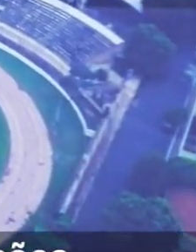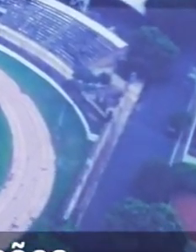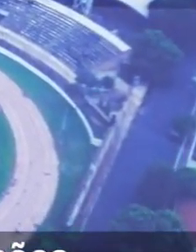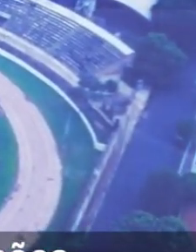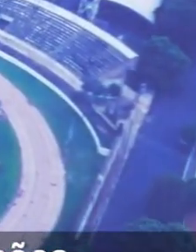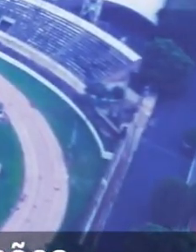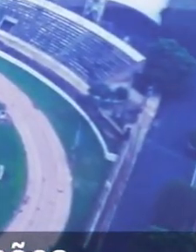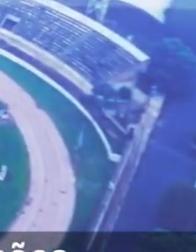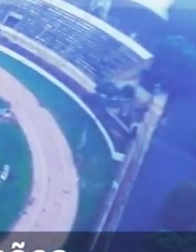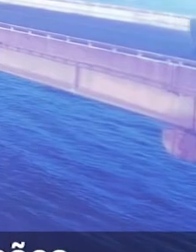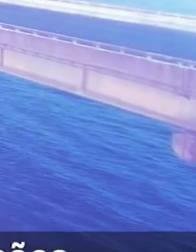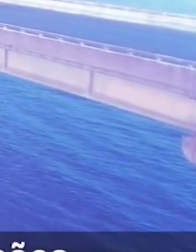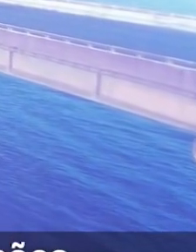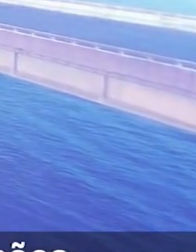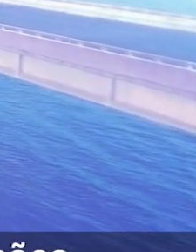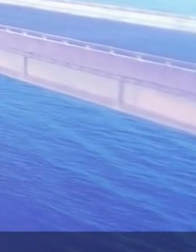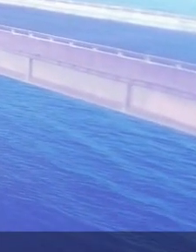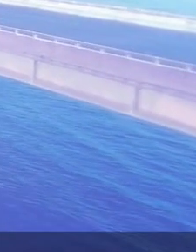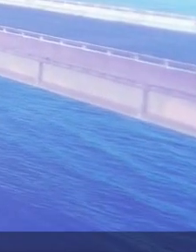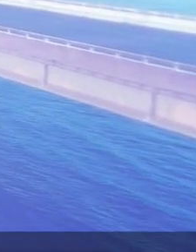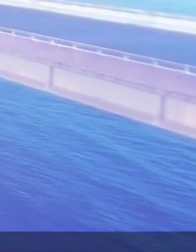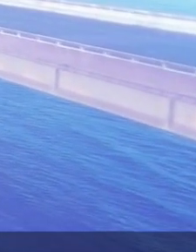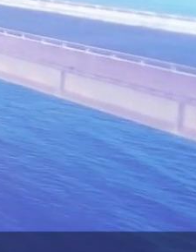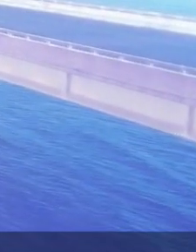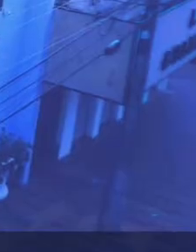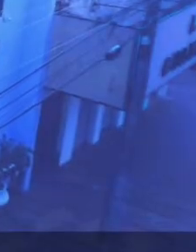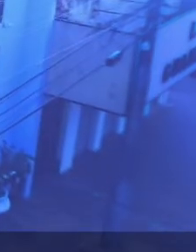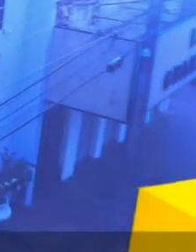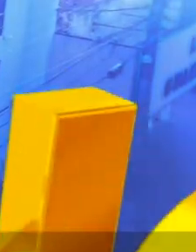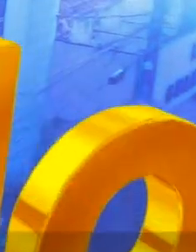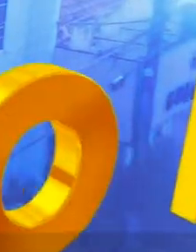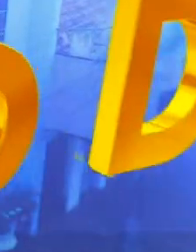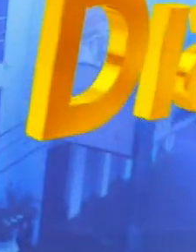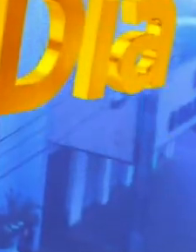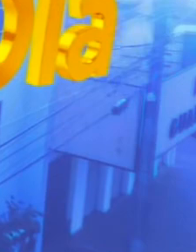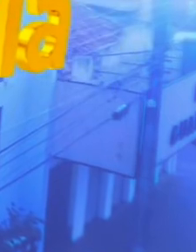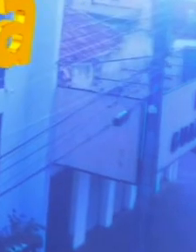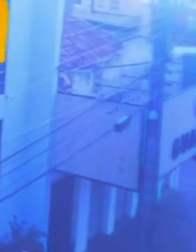de decreto legislativo, moções, entre outros.